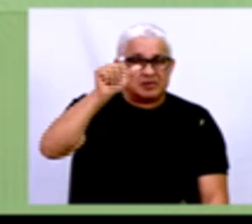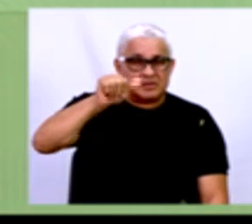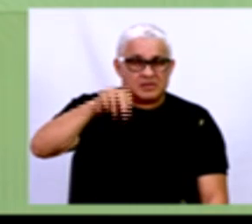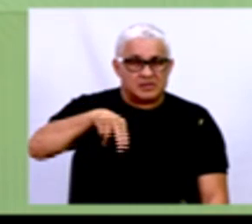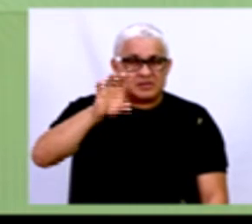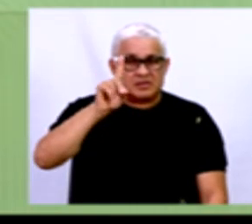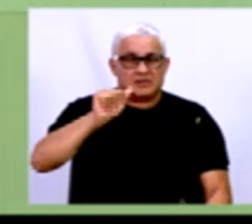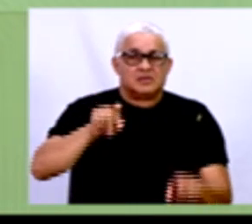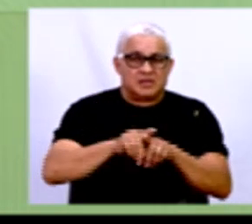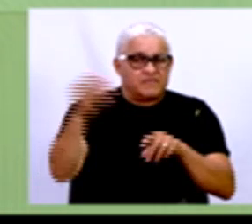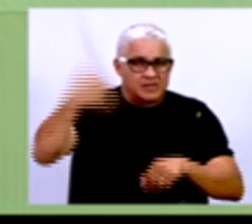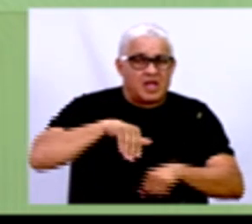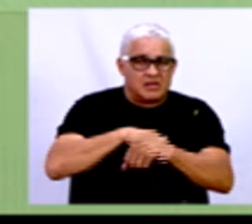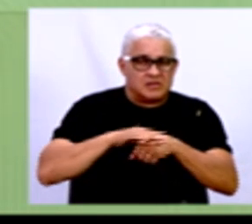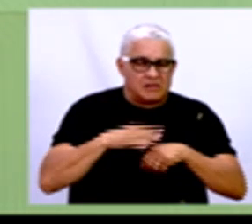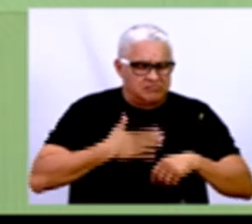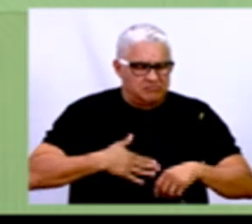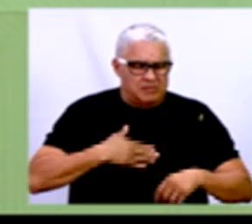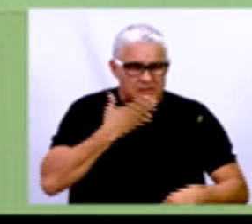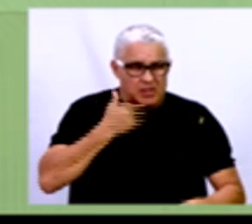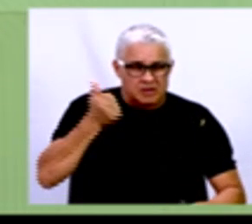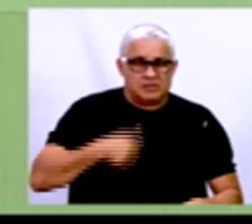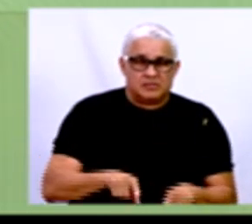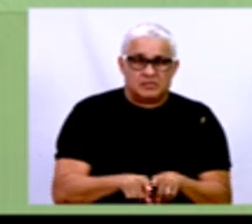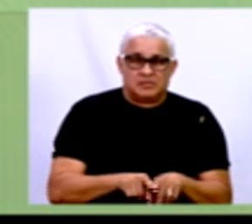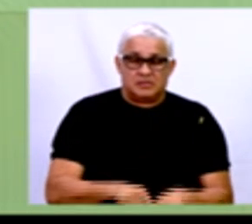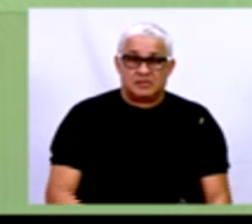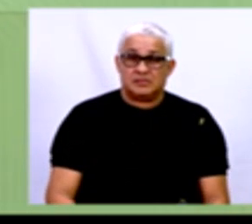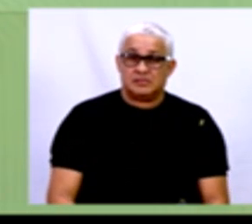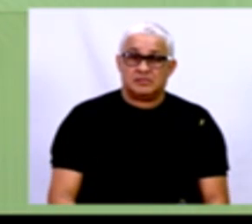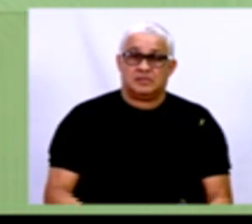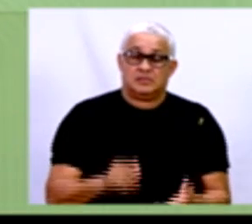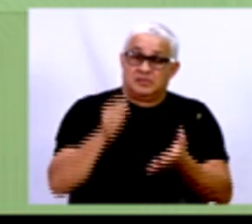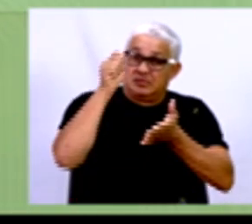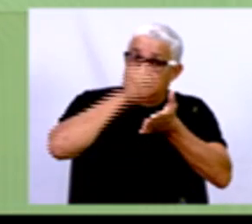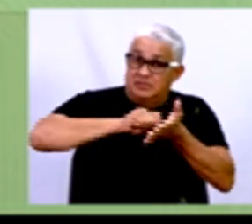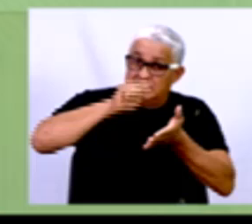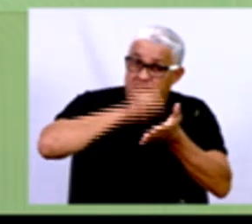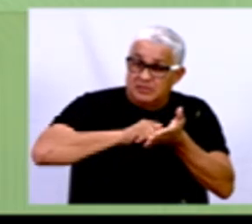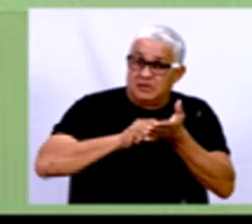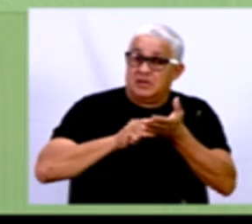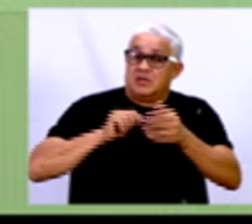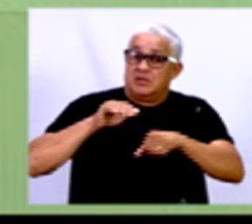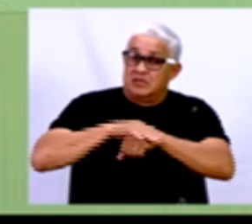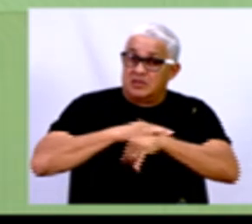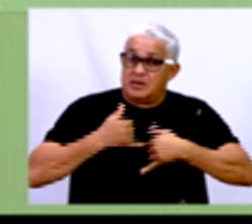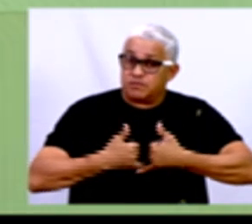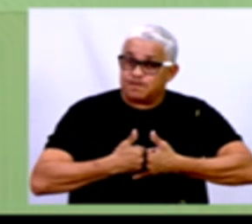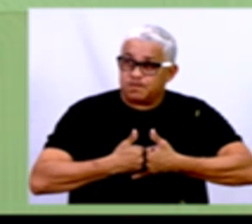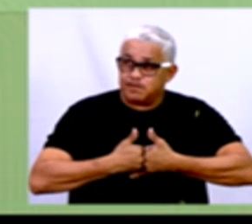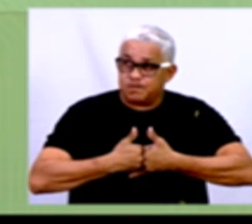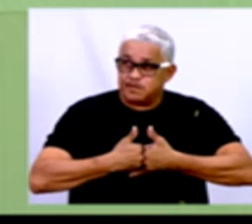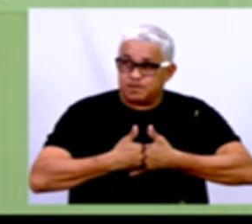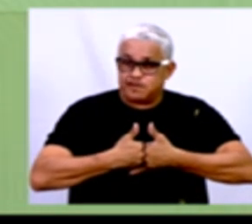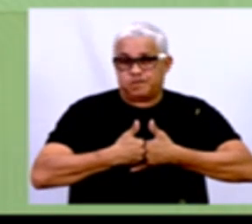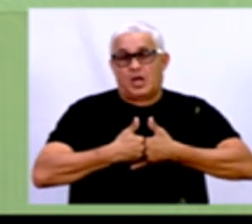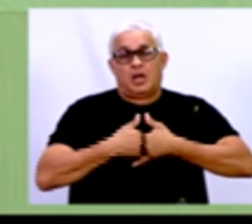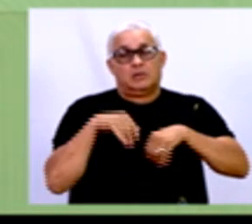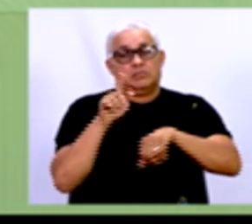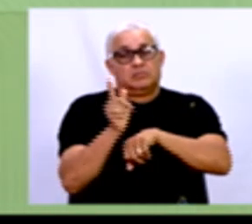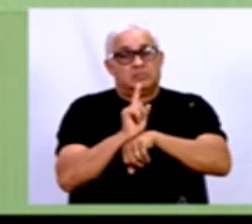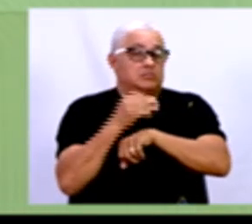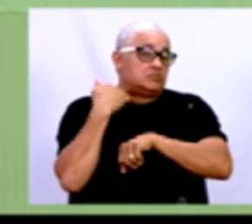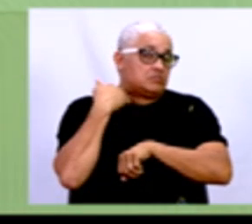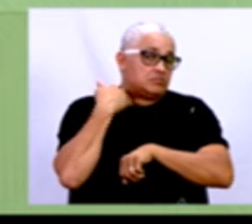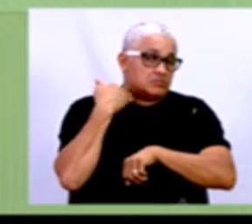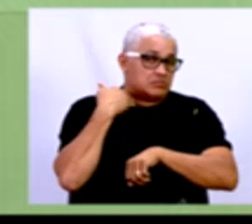com calma. Bom, nessa representação escrita de uma conversa telefônica entre o gerente do